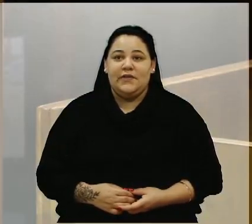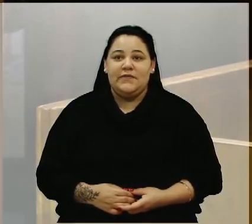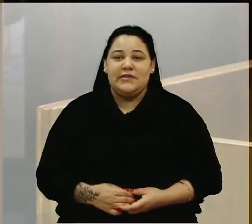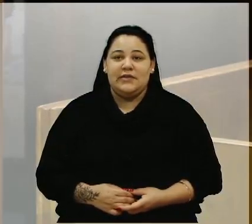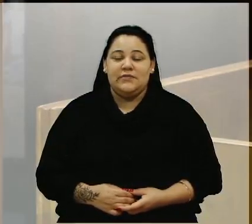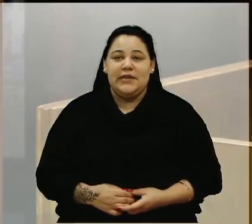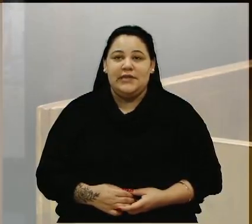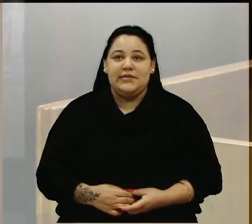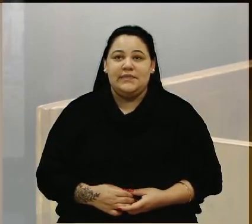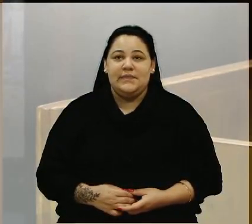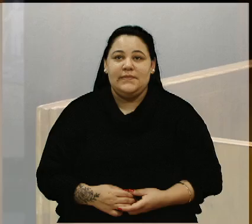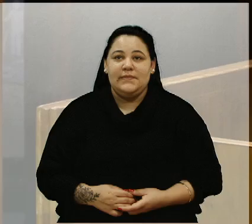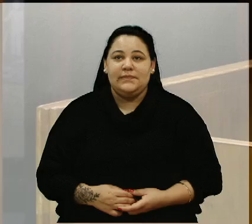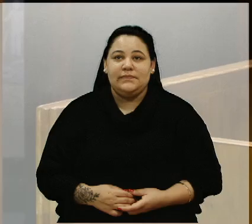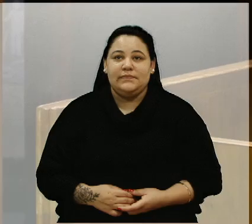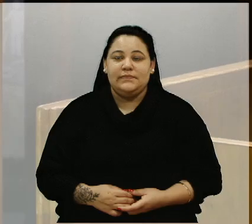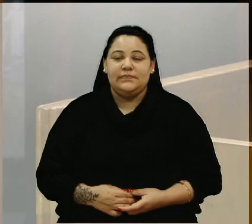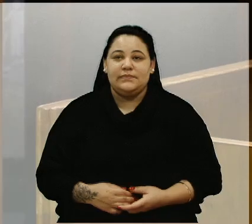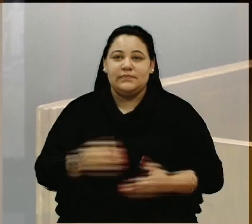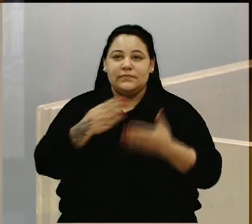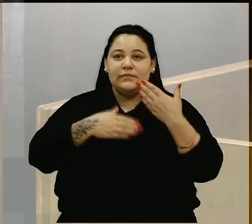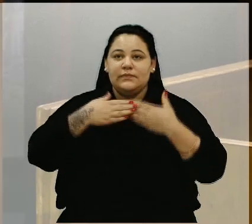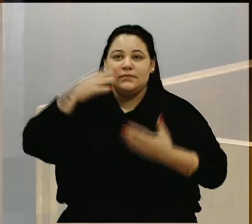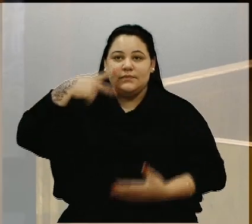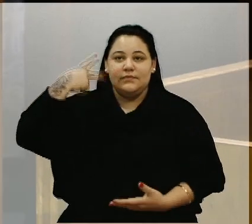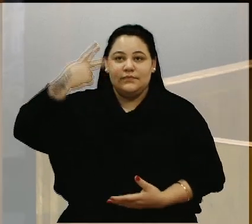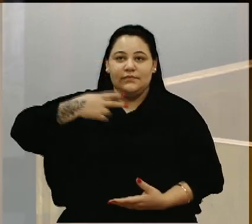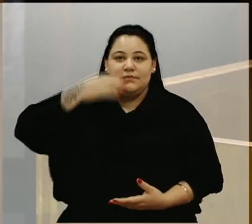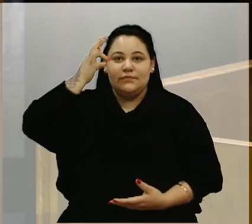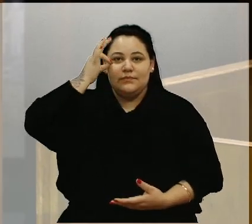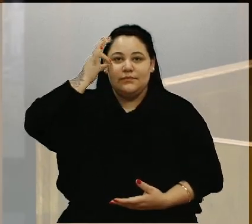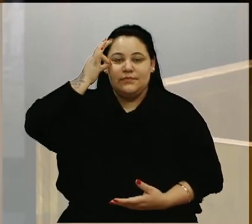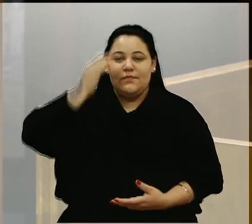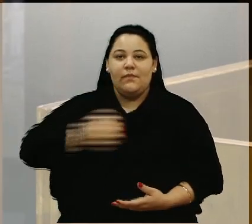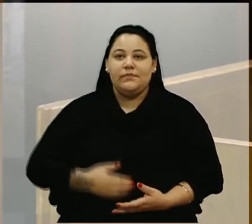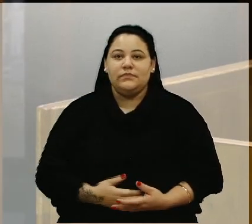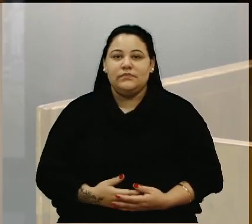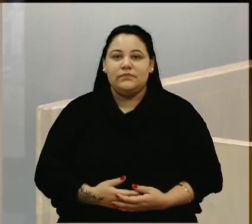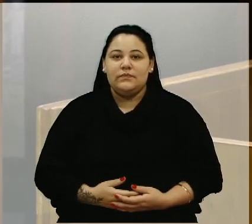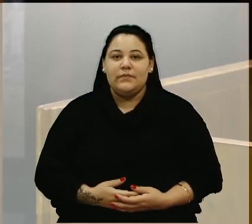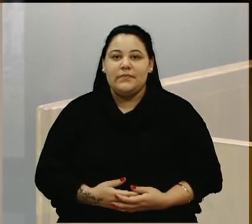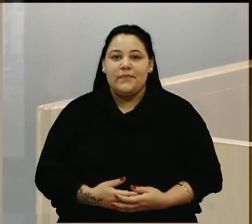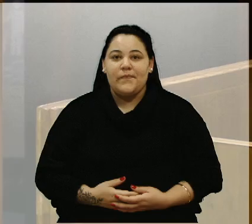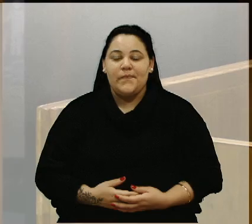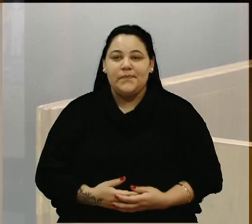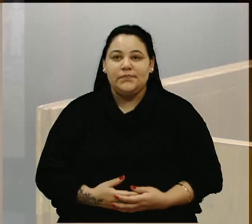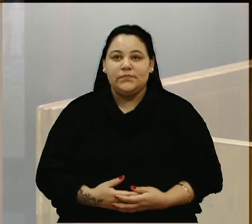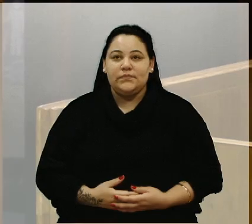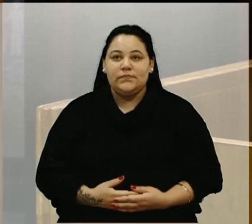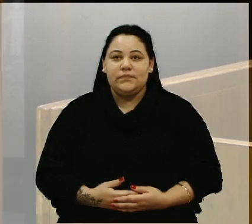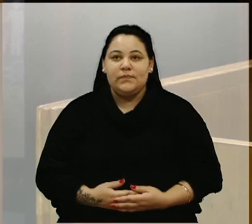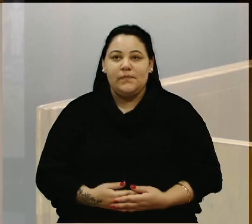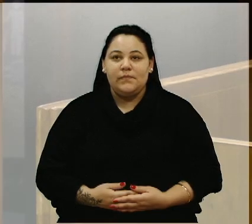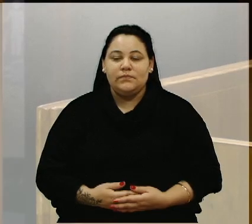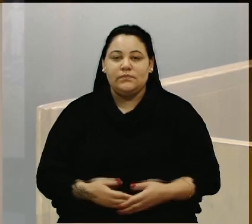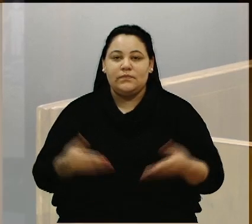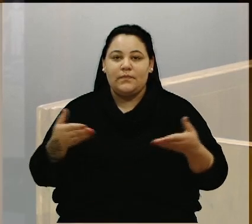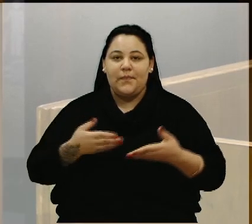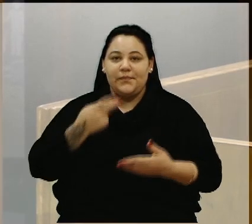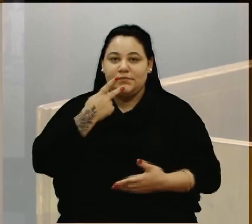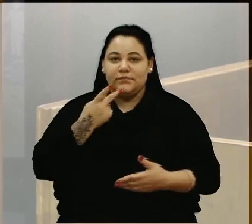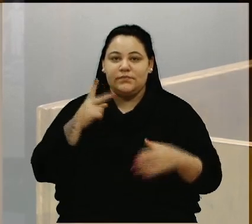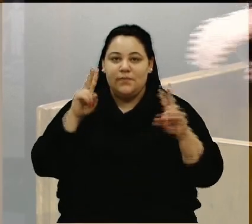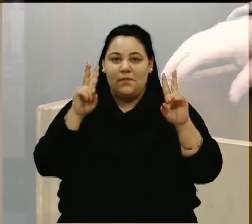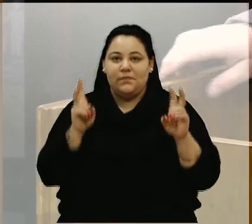Senhora presidente, senhores vereadores, eu vou trazer um tema que